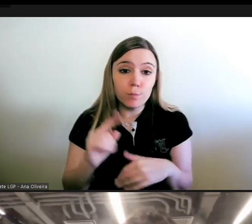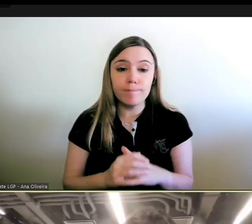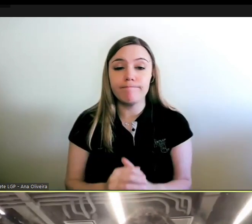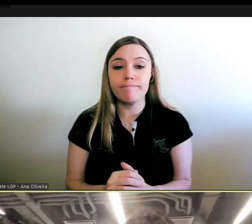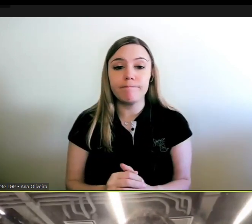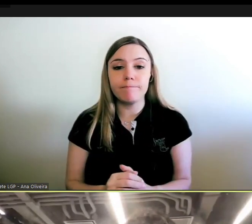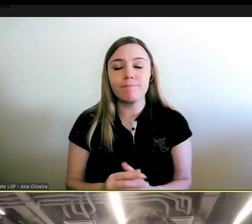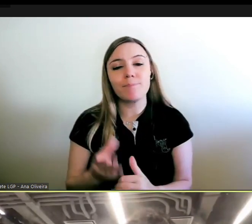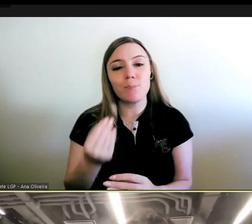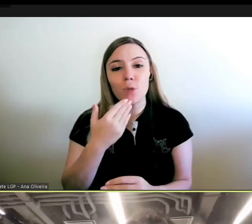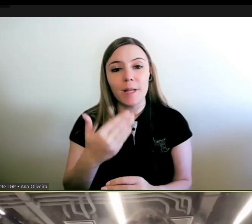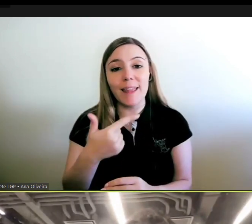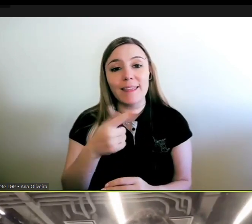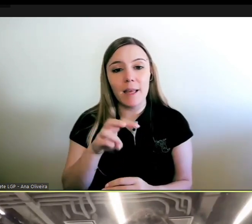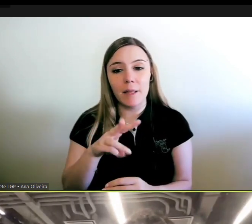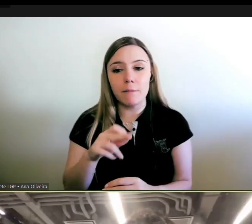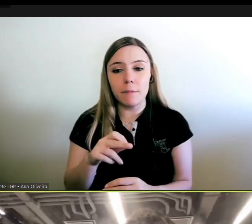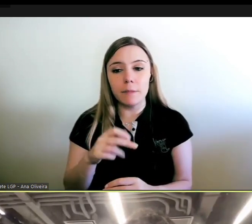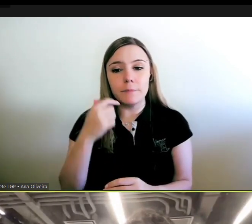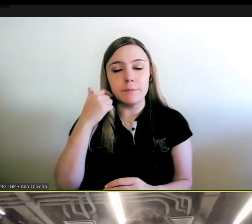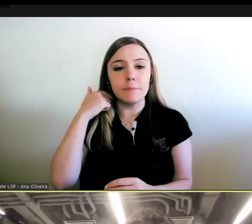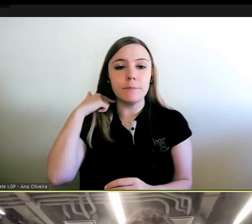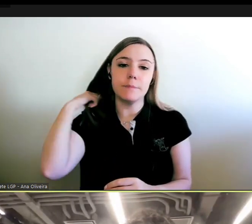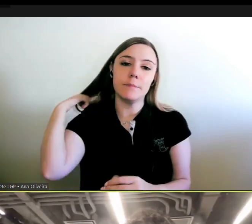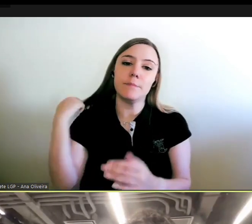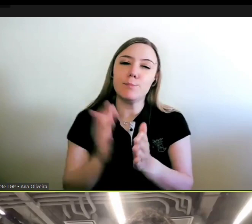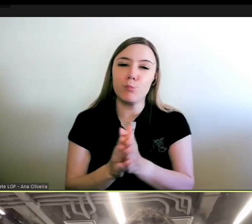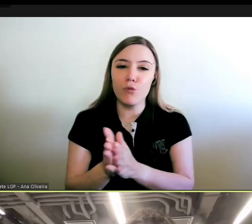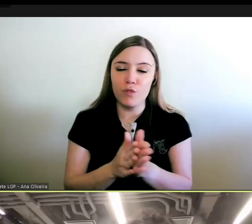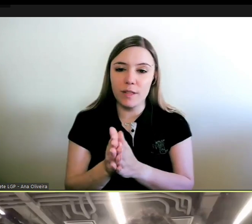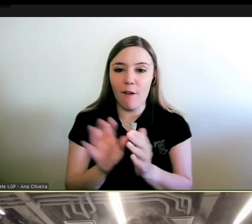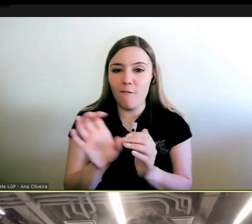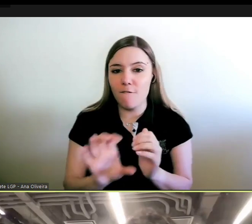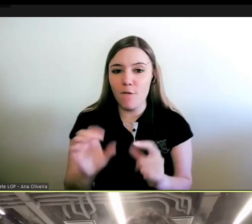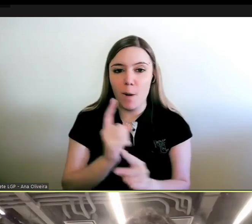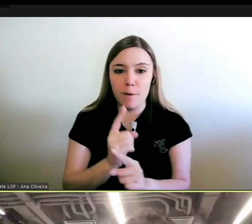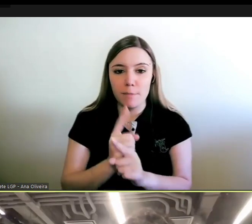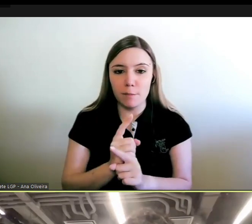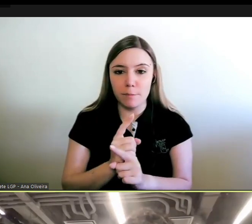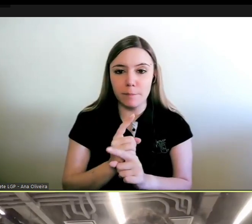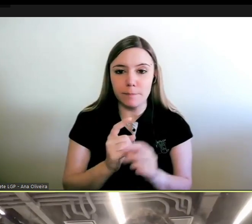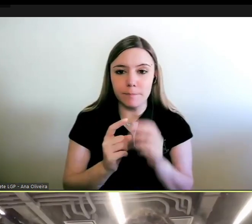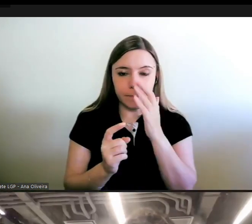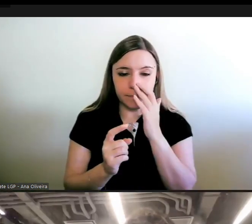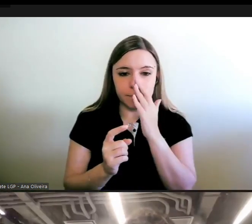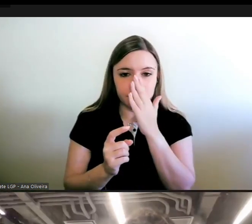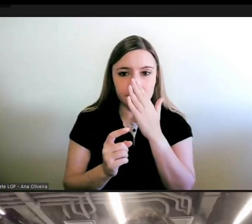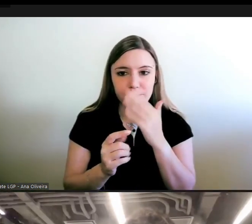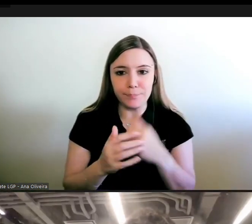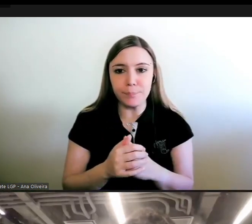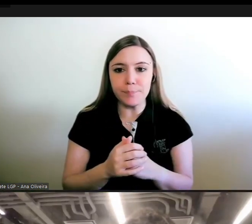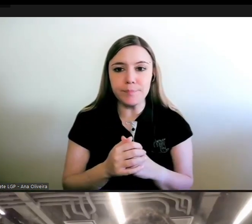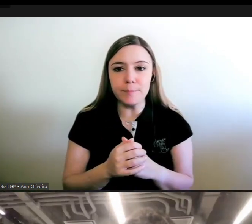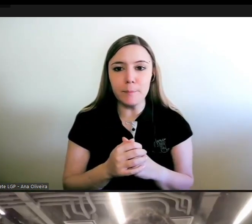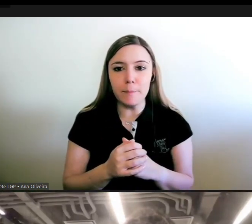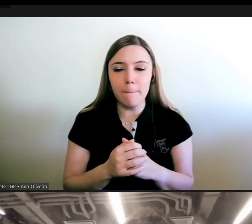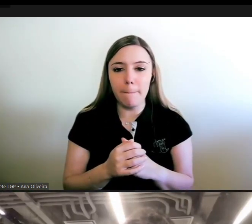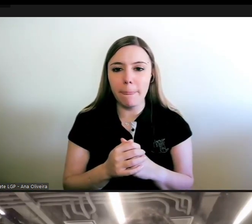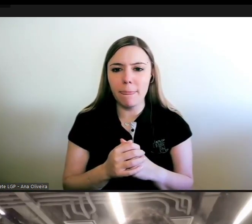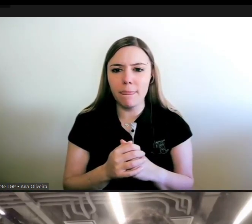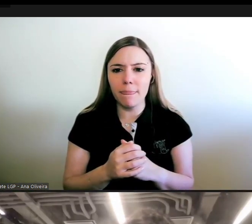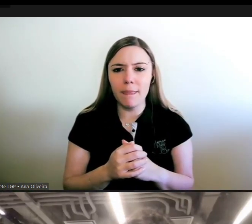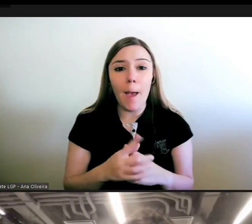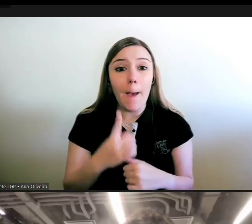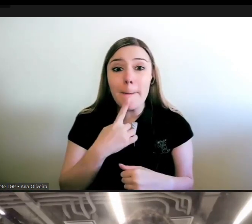Muito obrigado. Telma, eu vou usar do mesmo esquema de aceleração, visto que não vai fim. perguntar nada sobre a